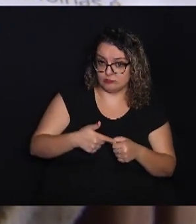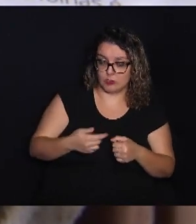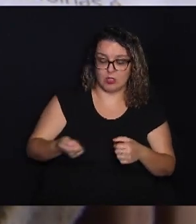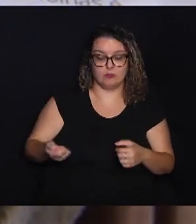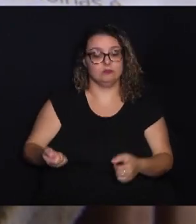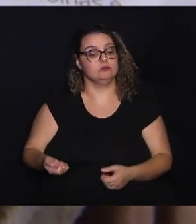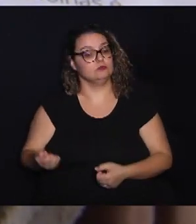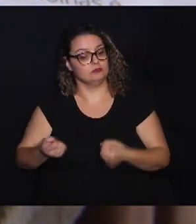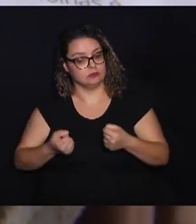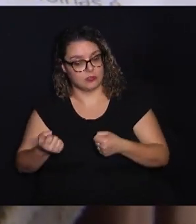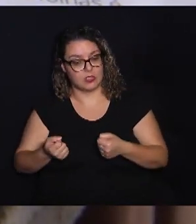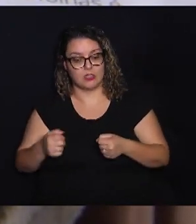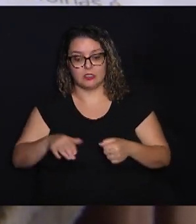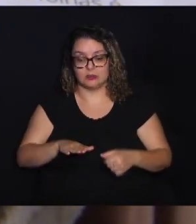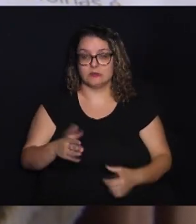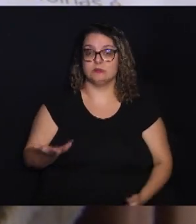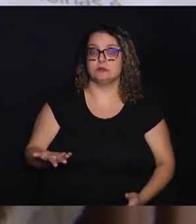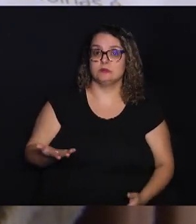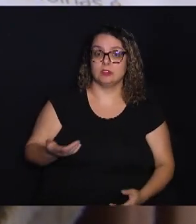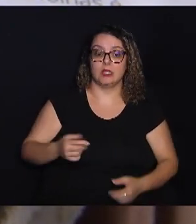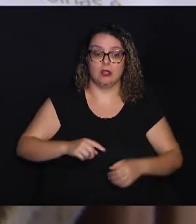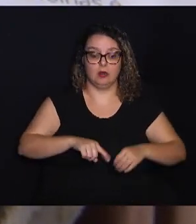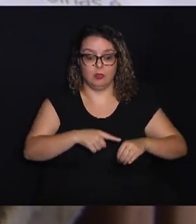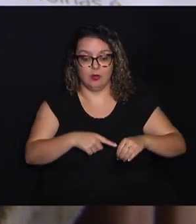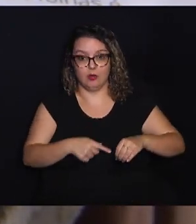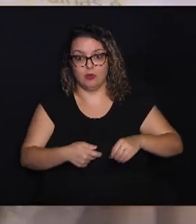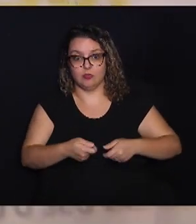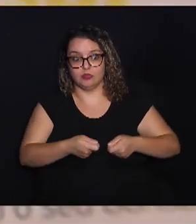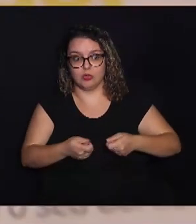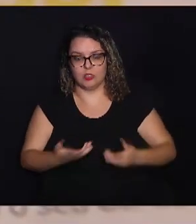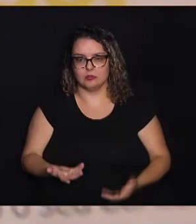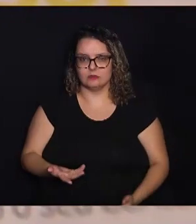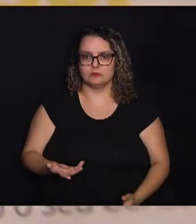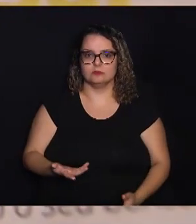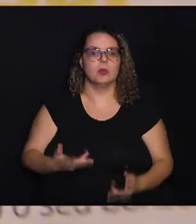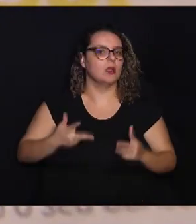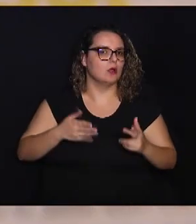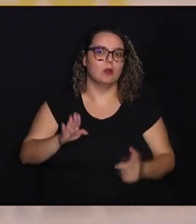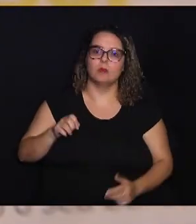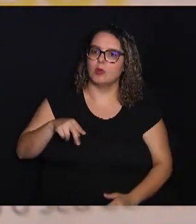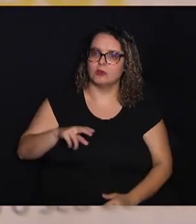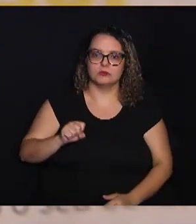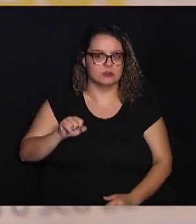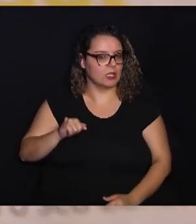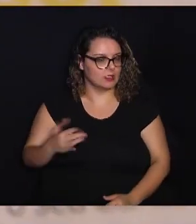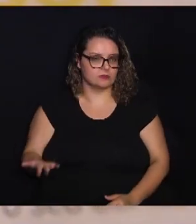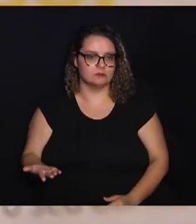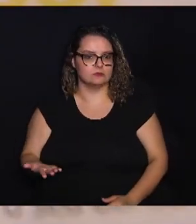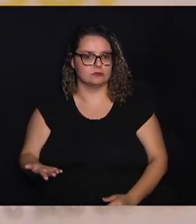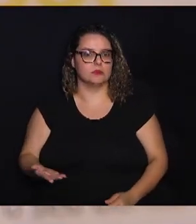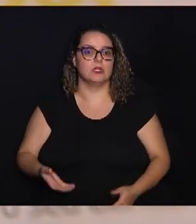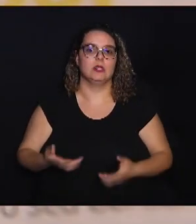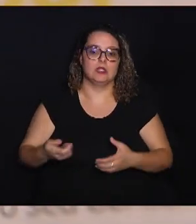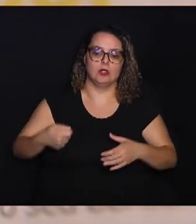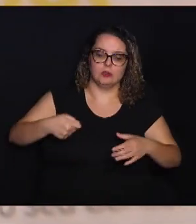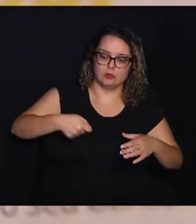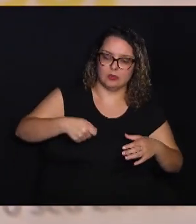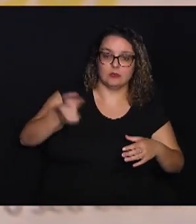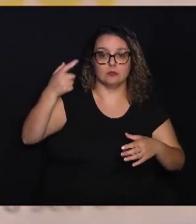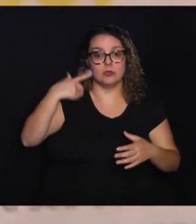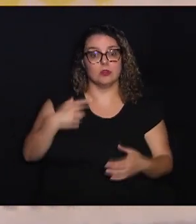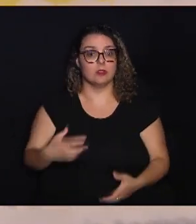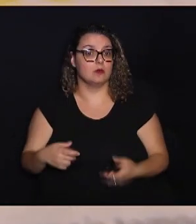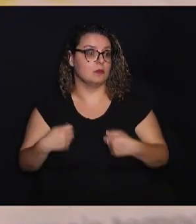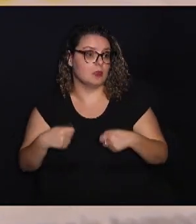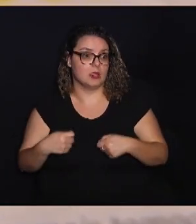carro, você precisa parar no posto, quer abastecer. Beleza. Tem gente que quer aprender um pouco mais. Você não é obrigado a